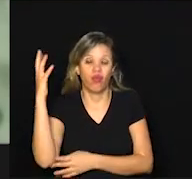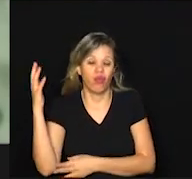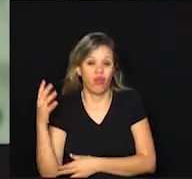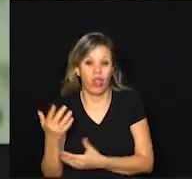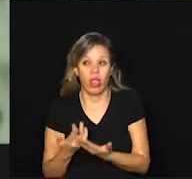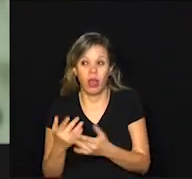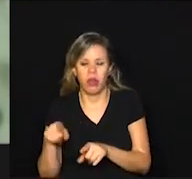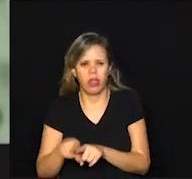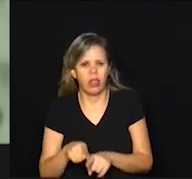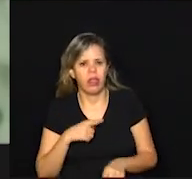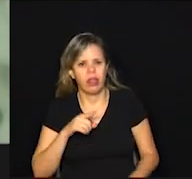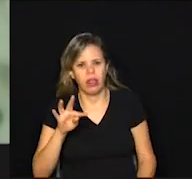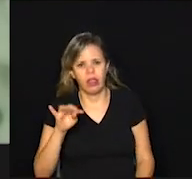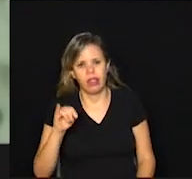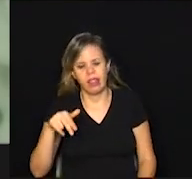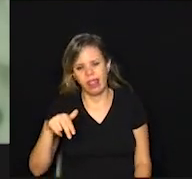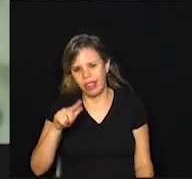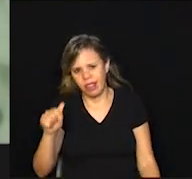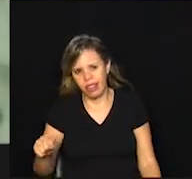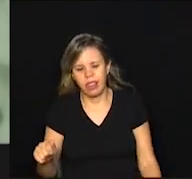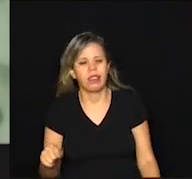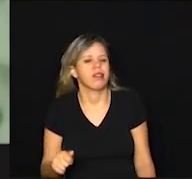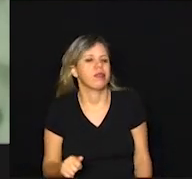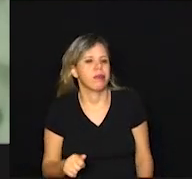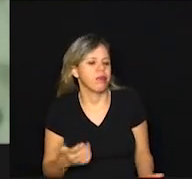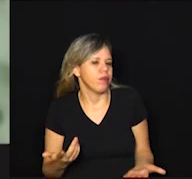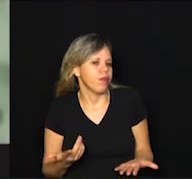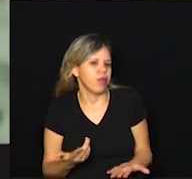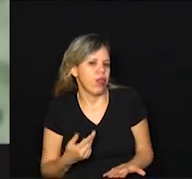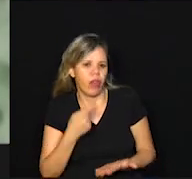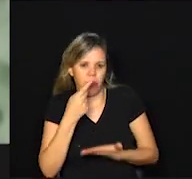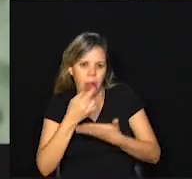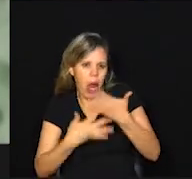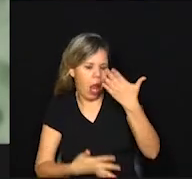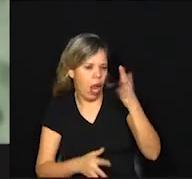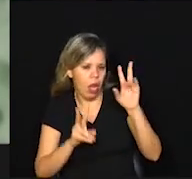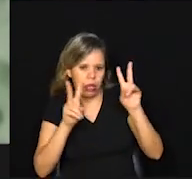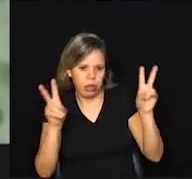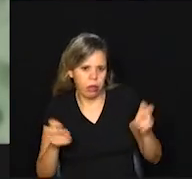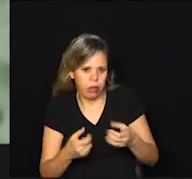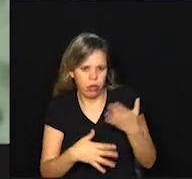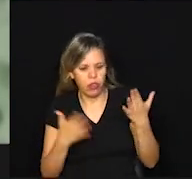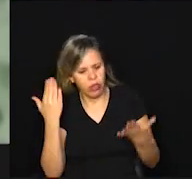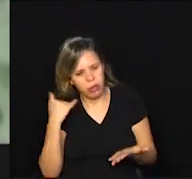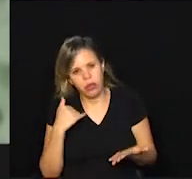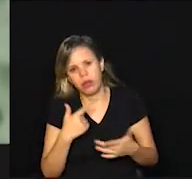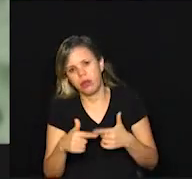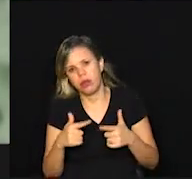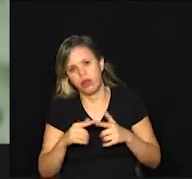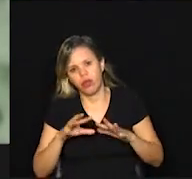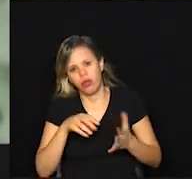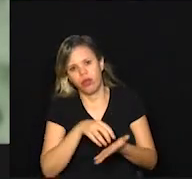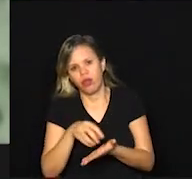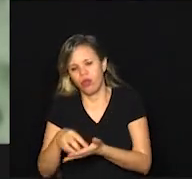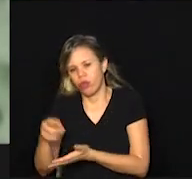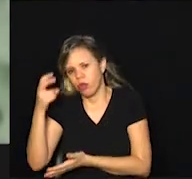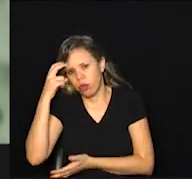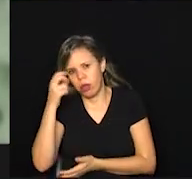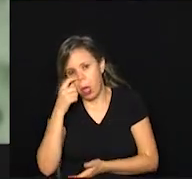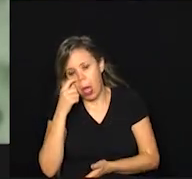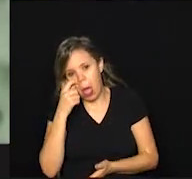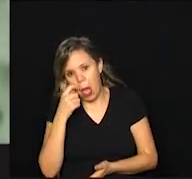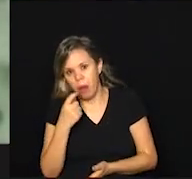né É a Tainá O próprio Deus enfim não vou prolongar com relações que todos sabemos que todos os pontos de Cultura